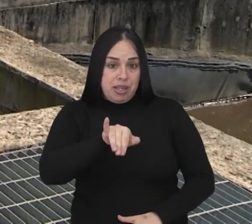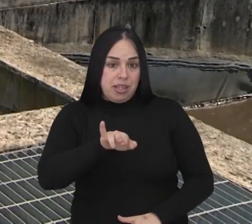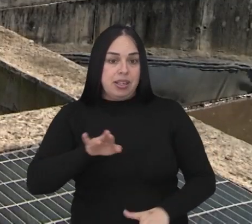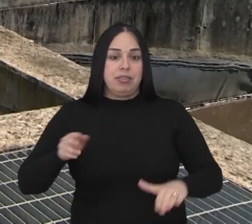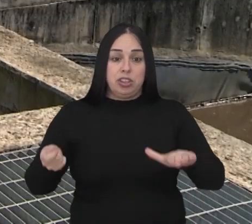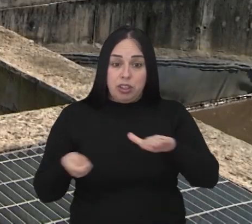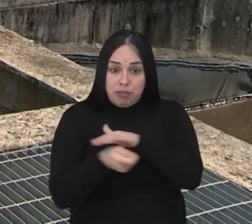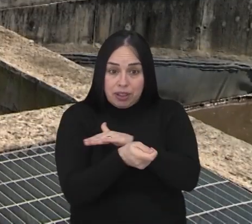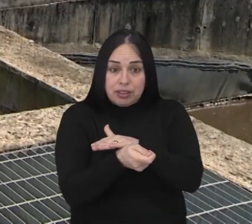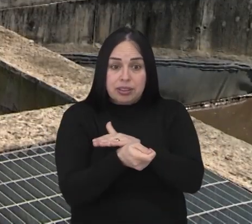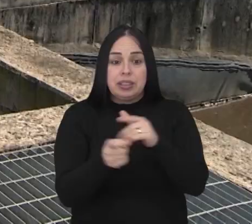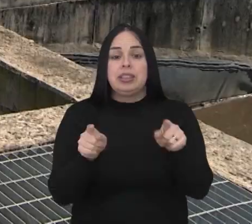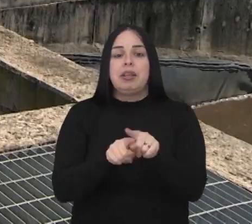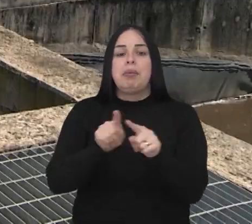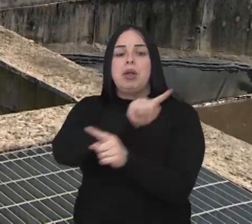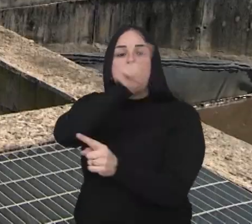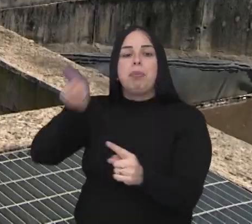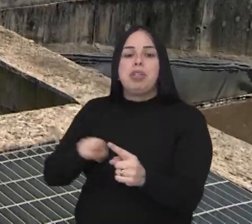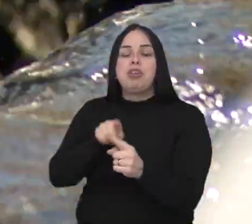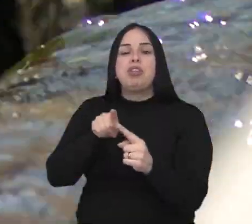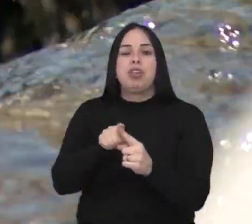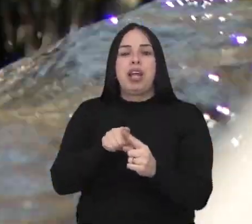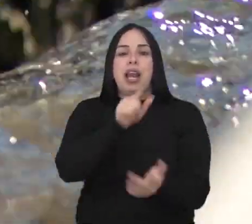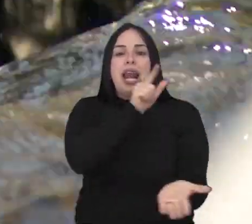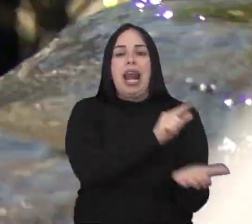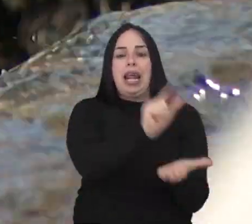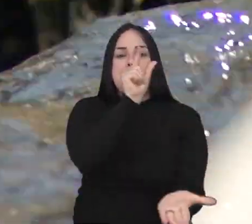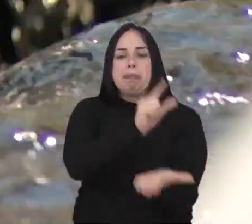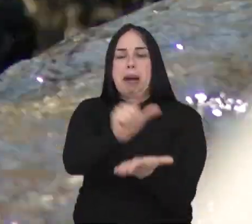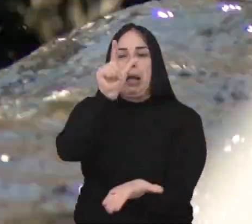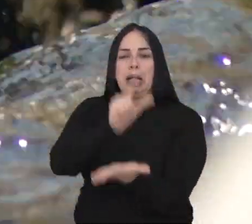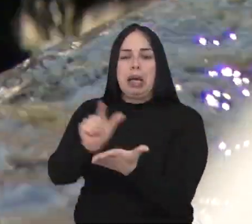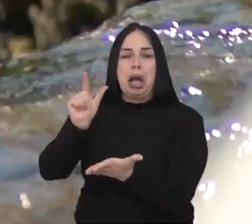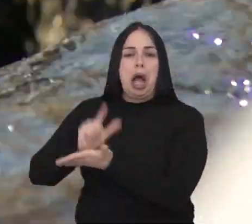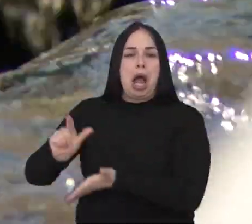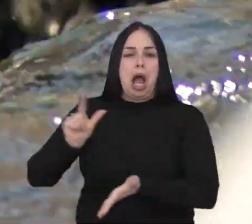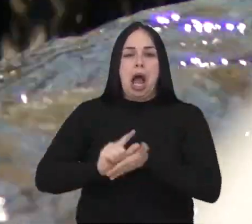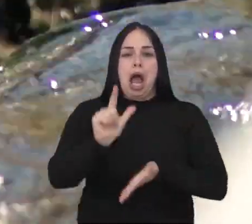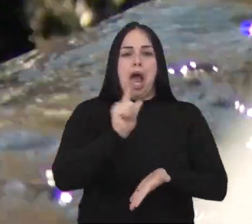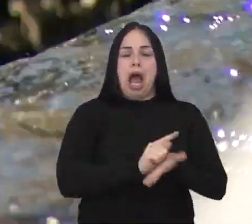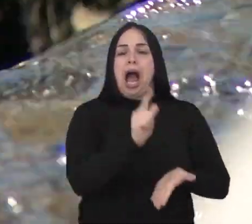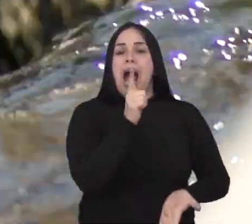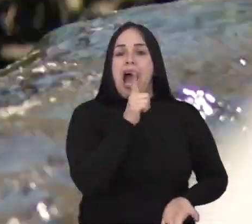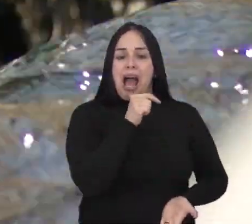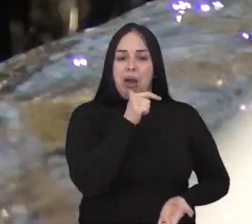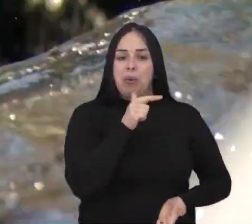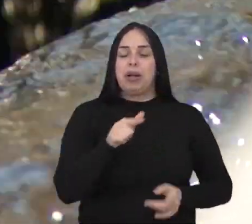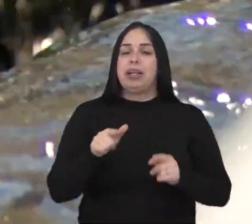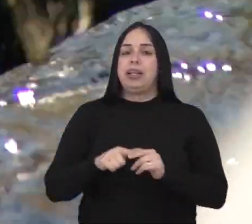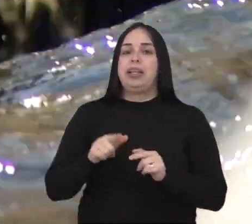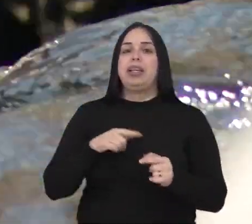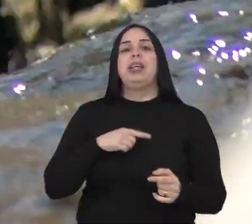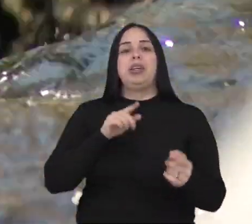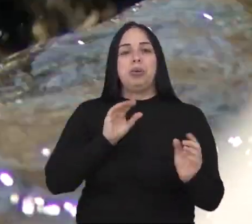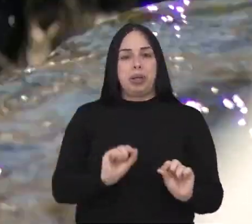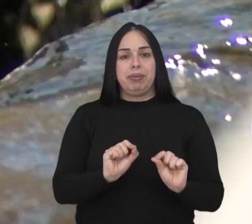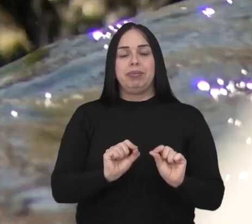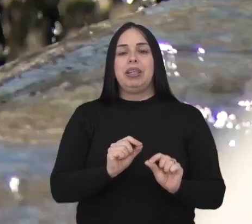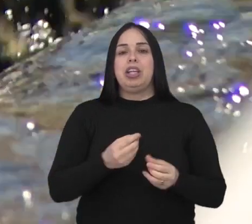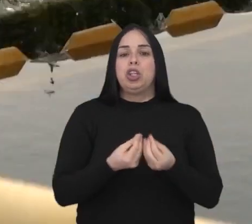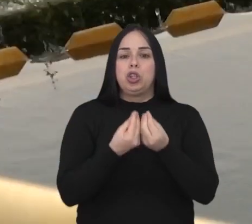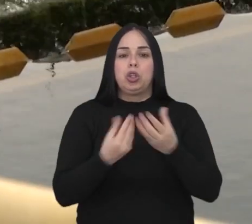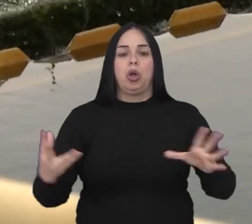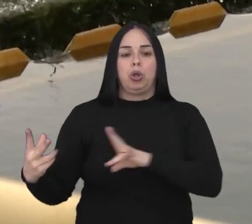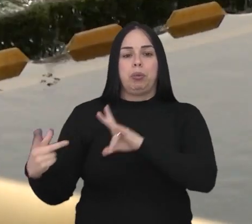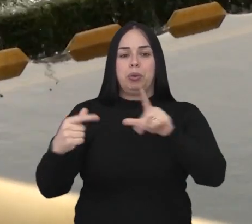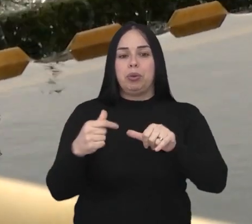à universalização até 2029 e meta de 99% da população atendida com água